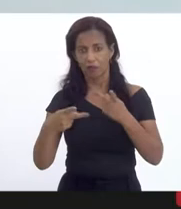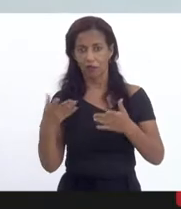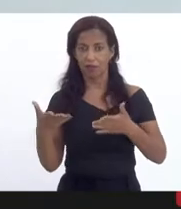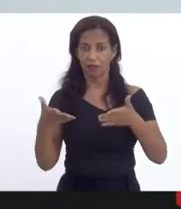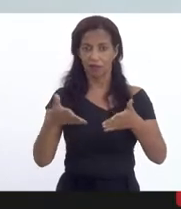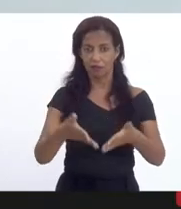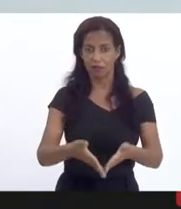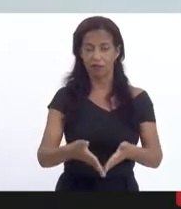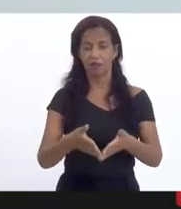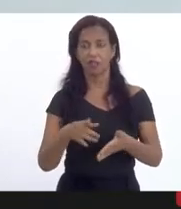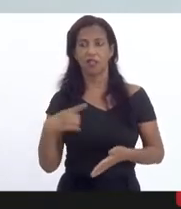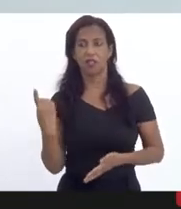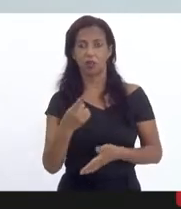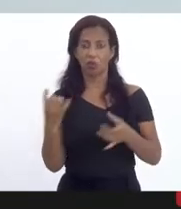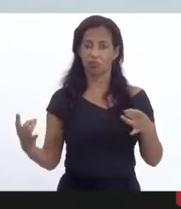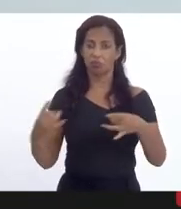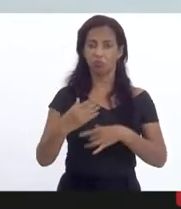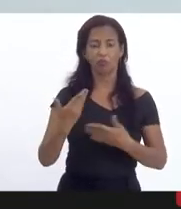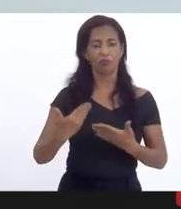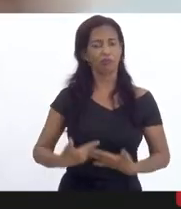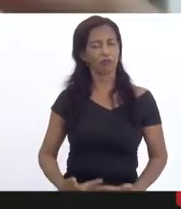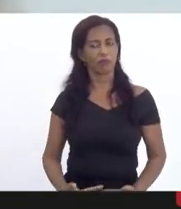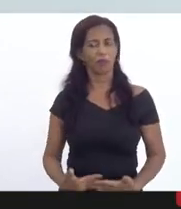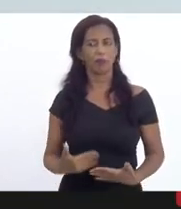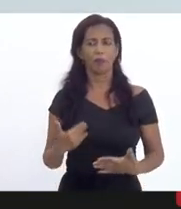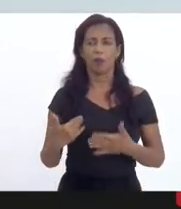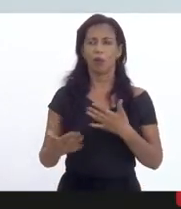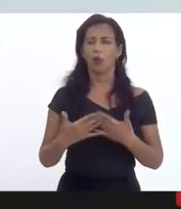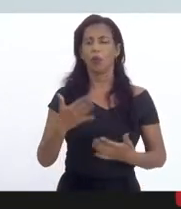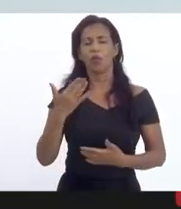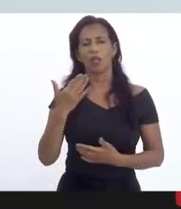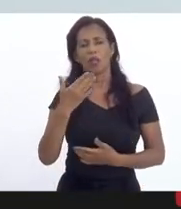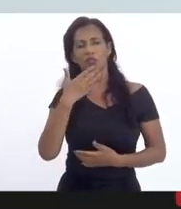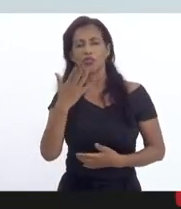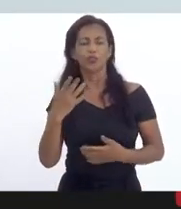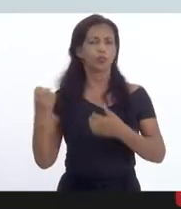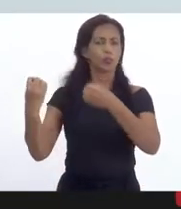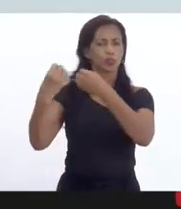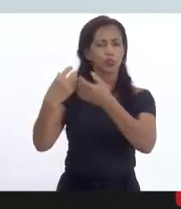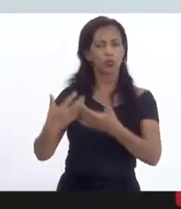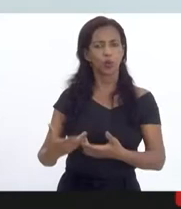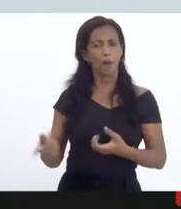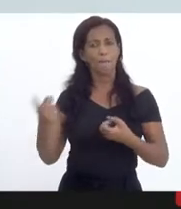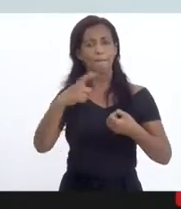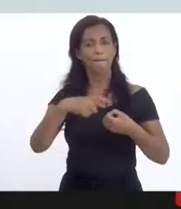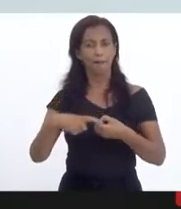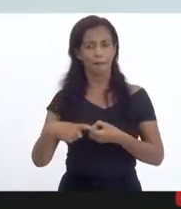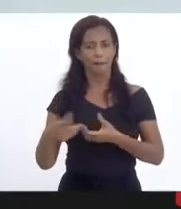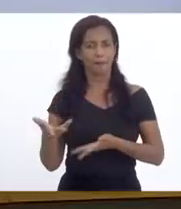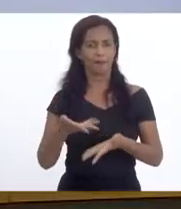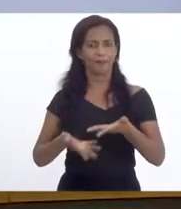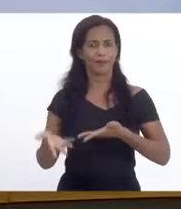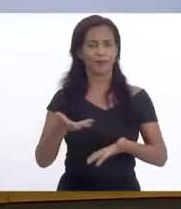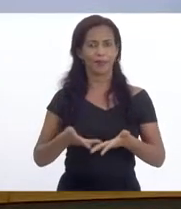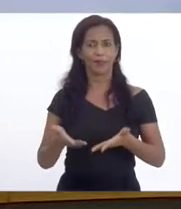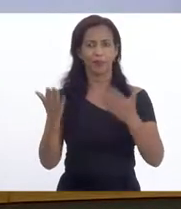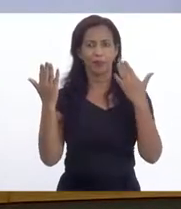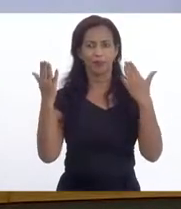e nós aqui nos colocamos à disposição para qualquer tipo de esclarecimento, qualquer tipo de parceria. Muito obrigado.